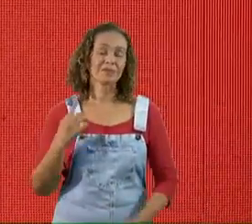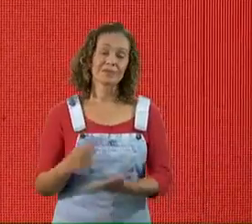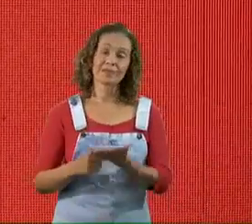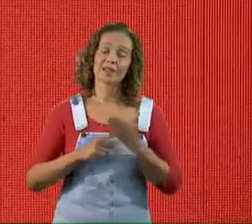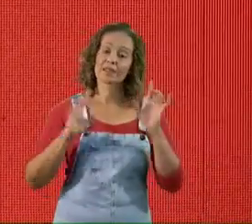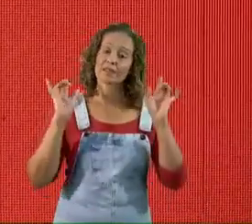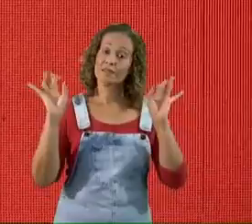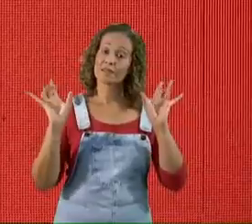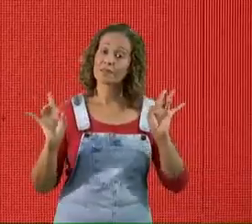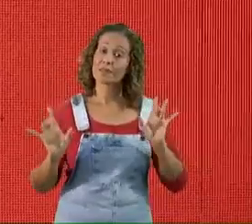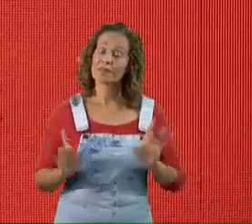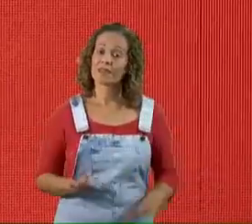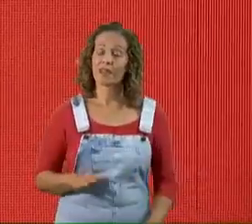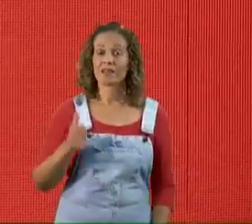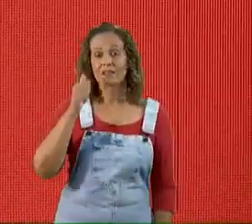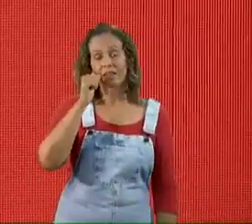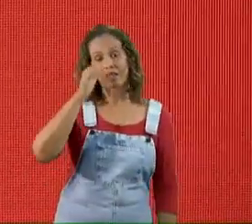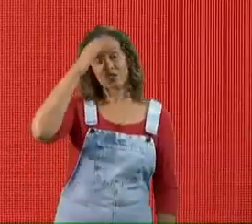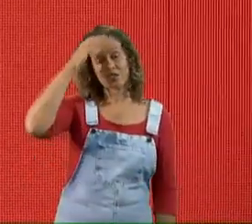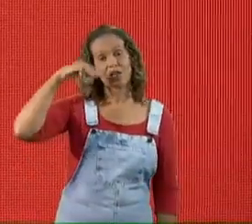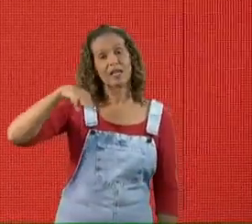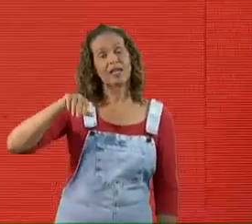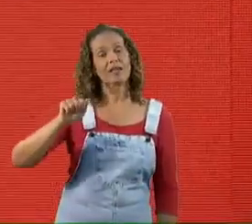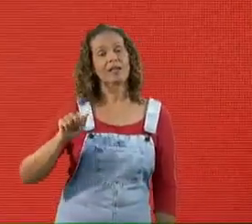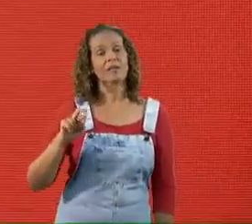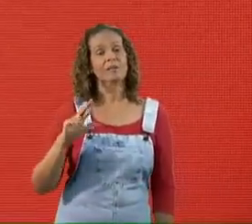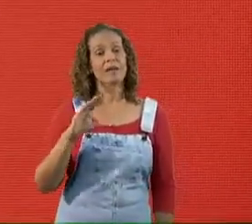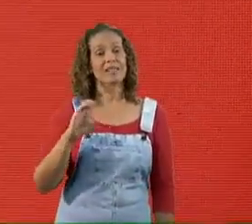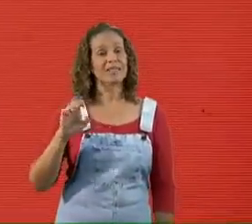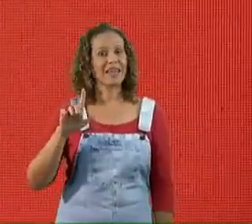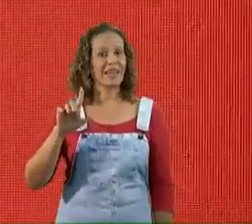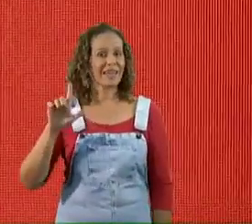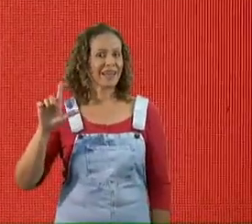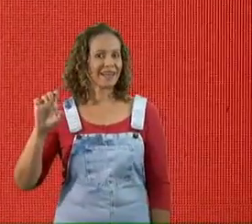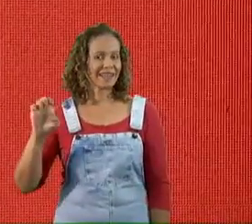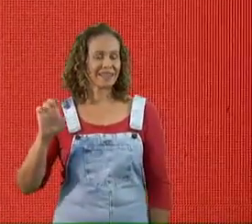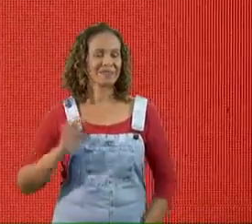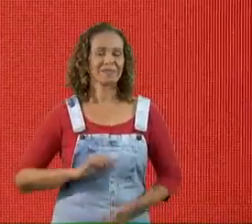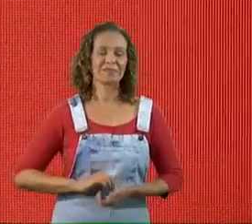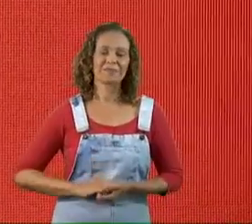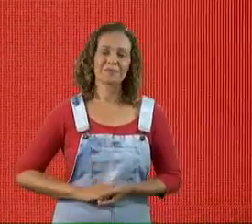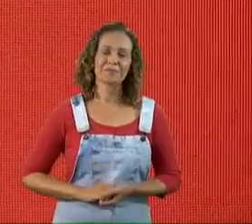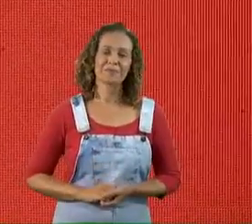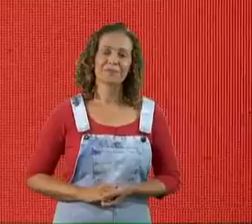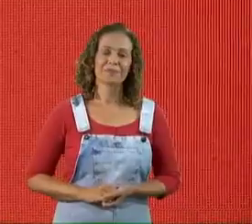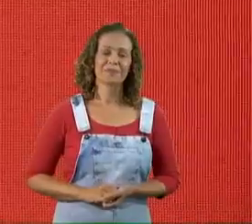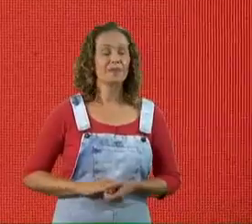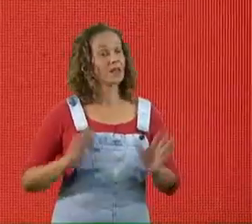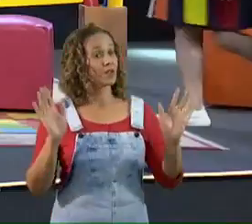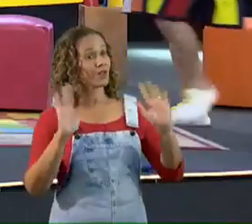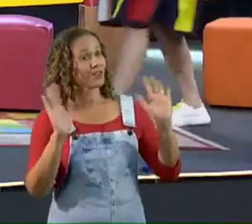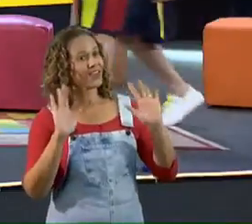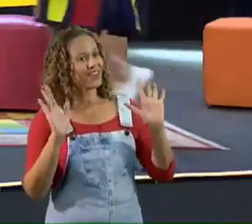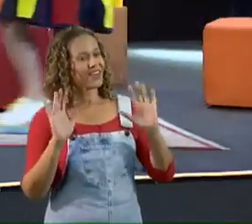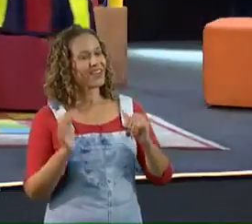muito especial desse dia, a tia Marcele. Pode vir, tia Marcele. Oi, tia Marina. Seja muito bem-vinda,